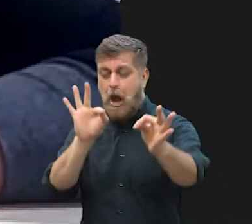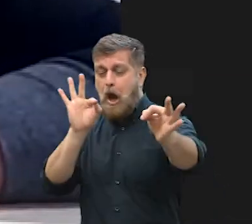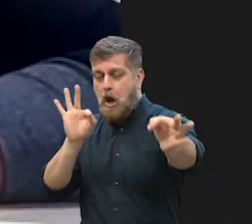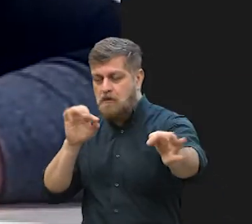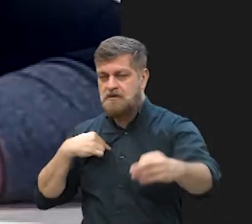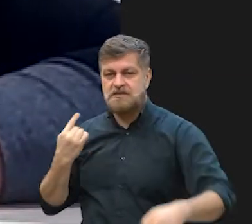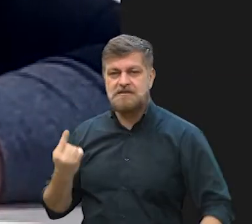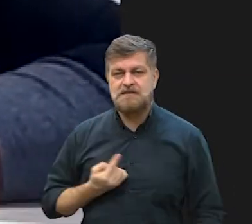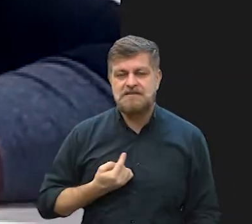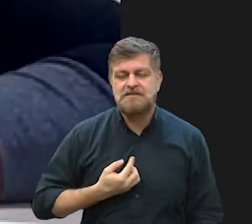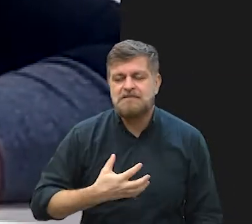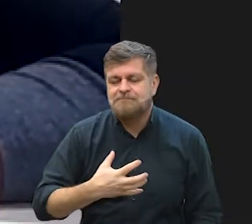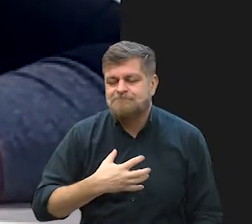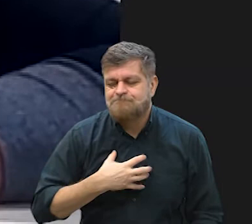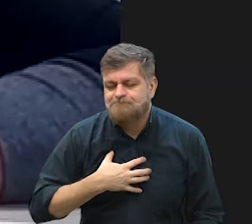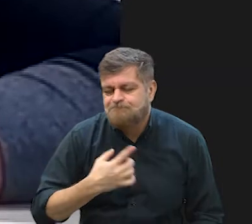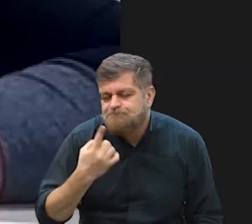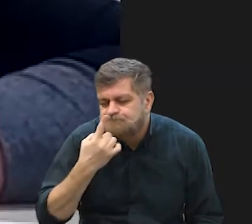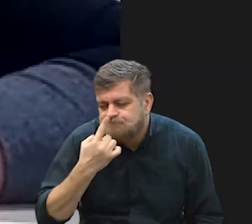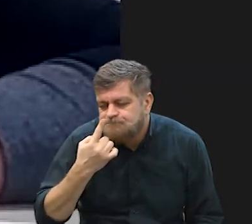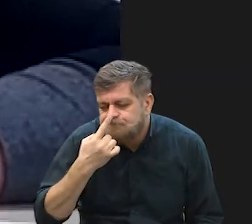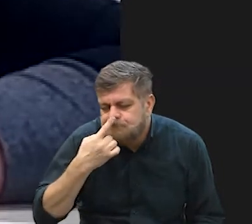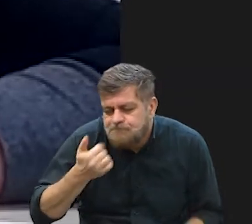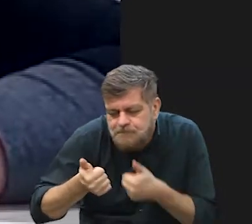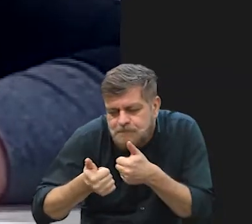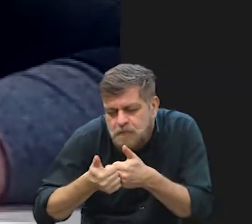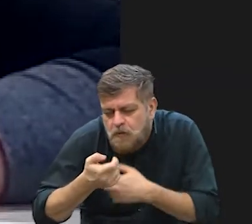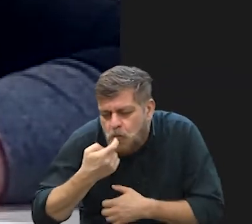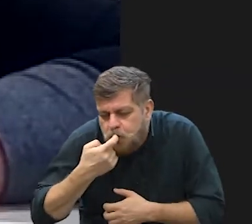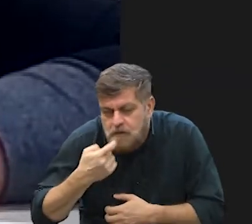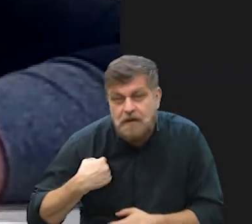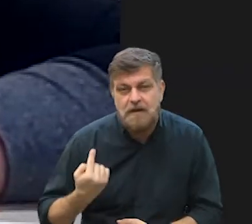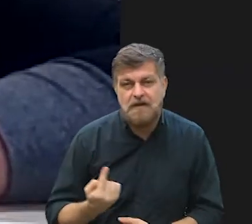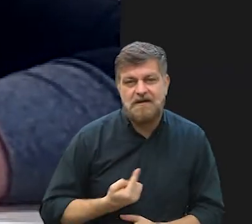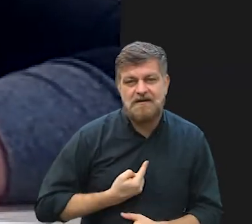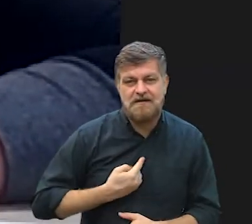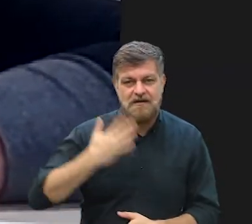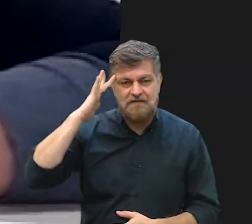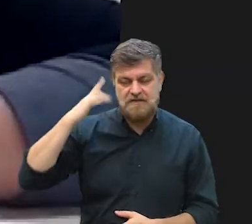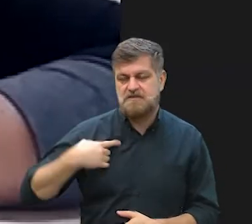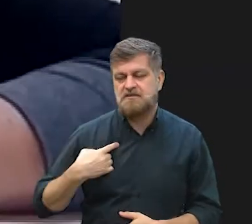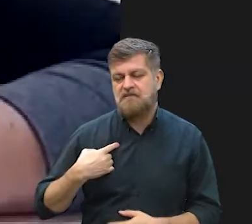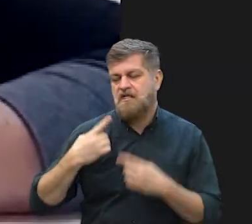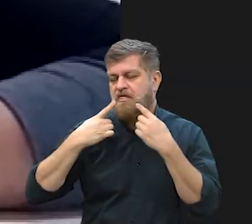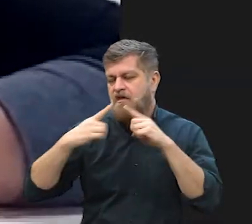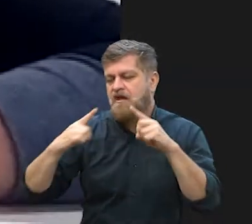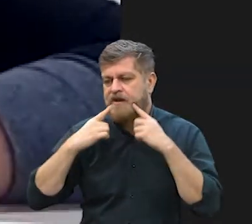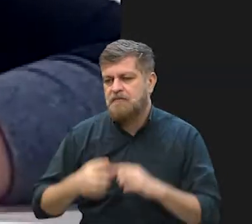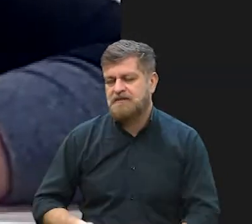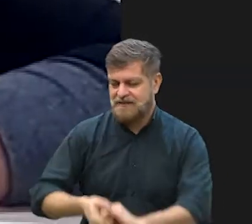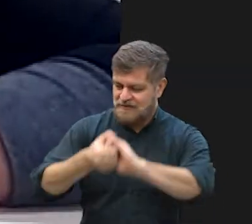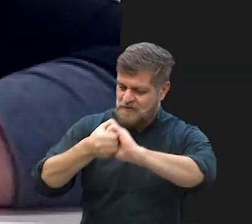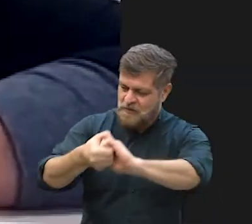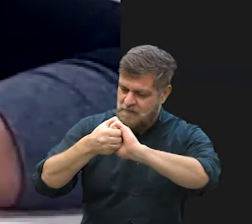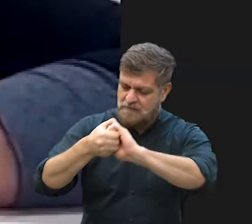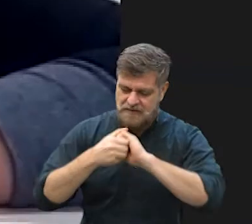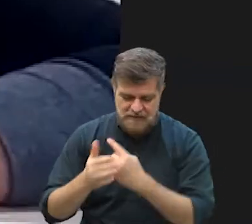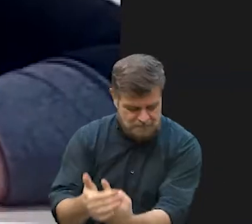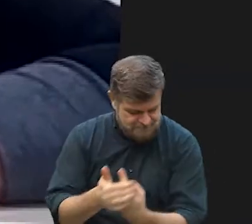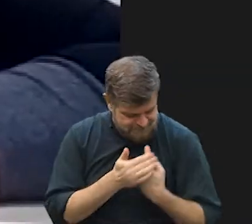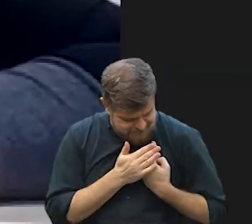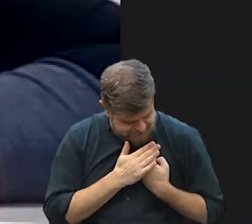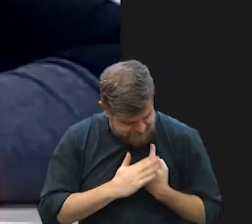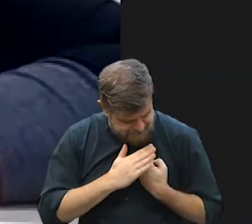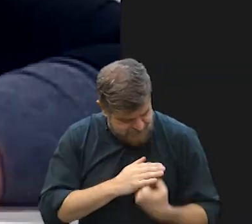muito próximo mesmo. Eu acho que nunca mais a gente vai reclamar de ter que cumprimentar alguém, de